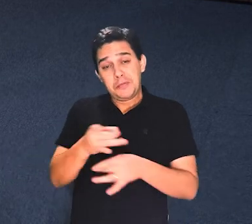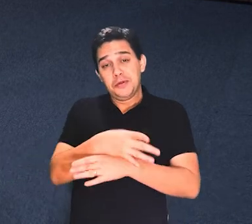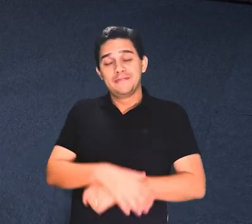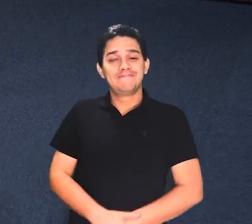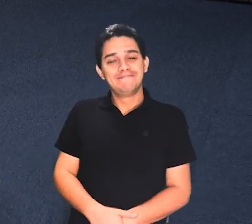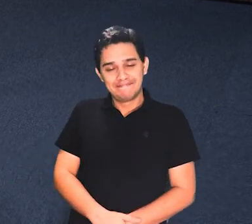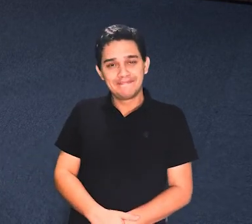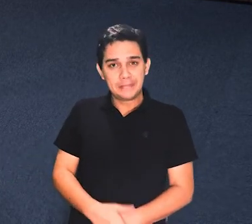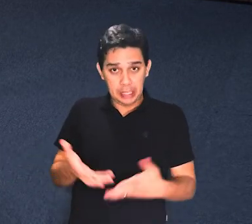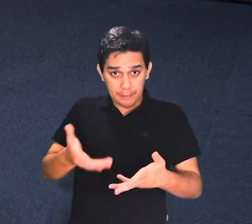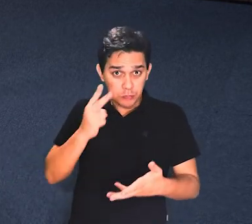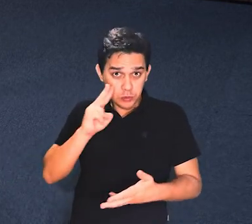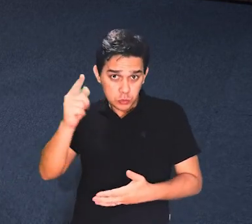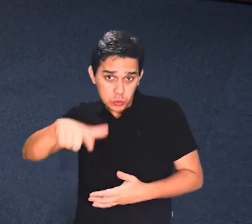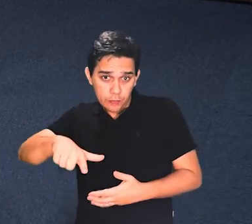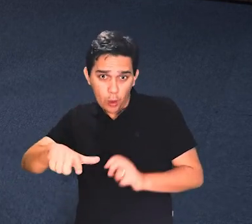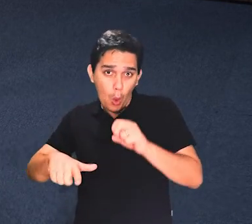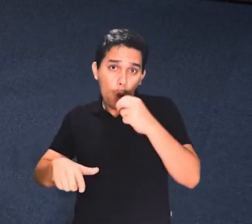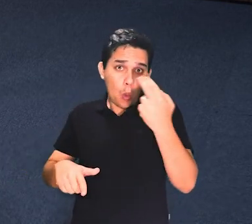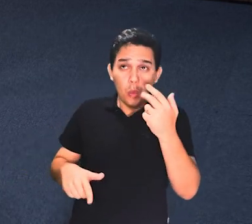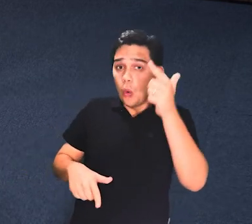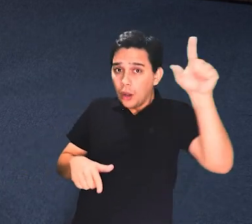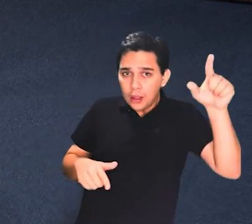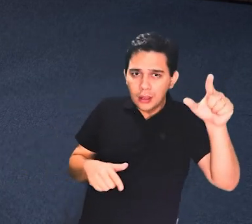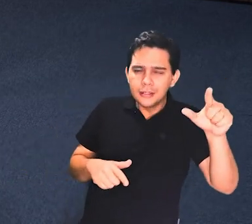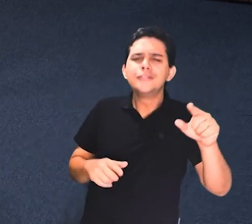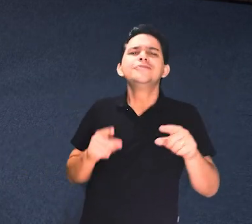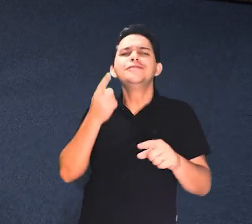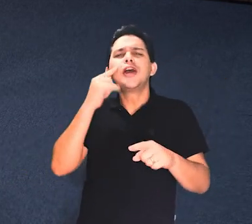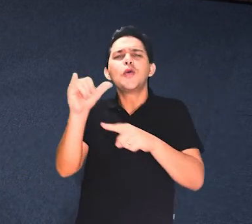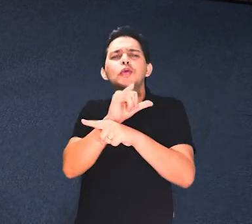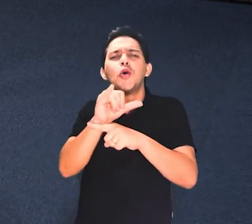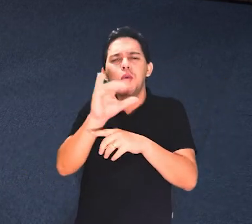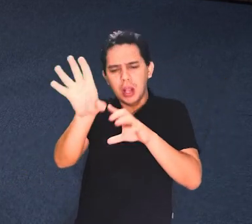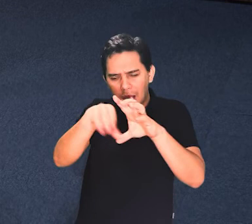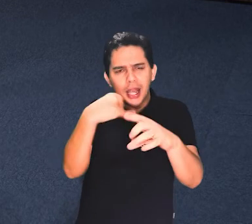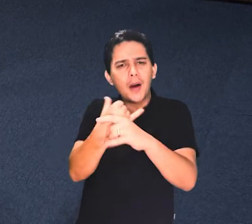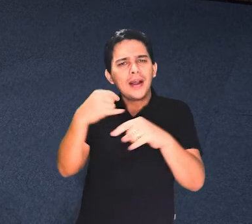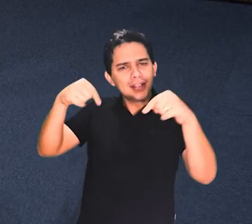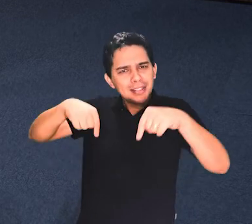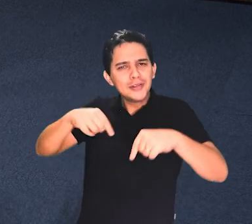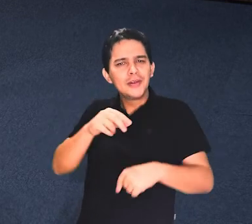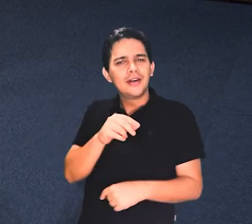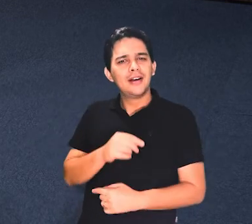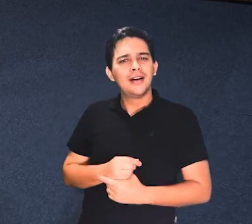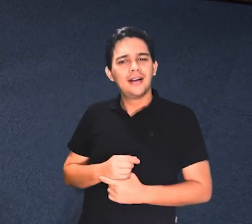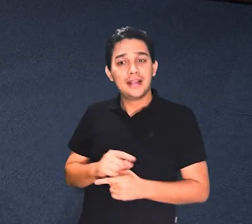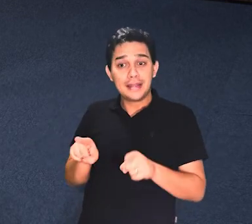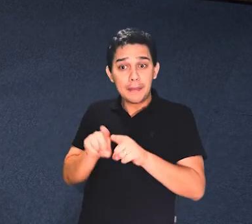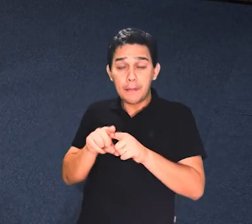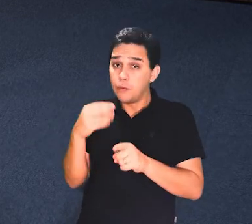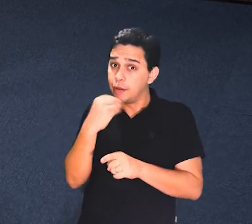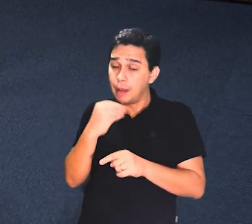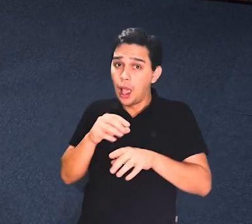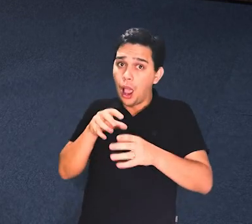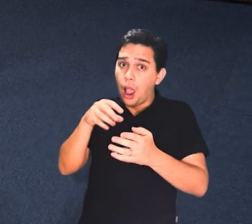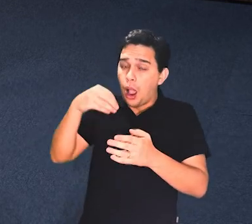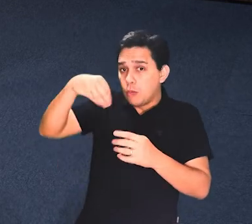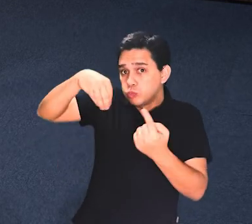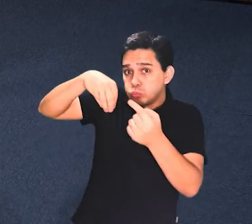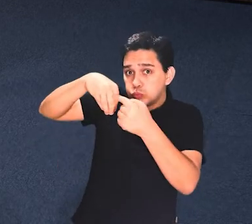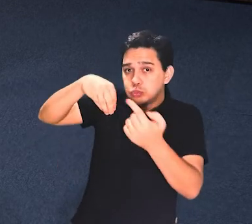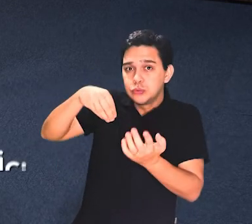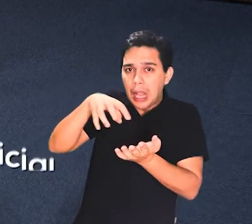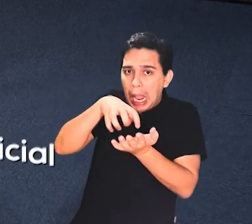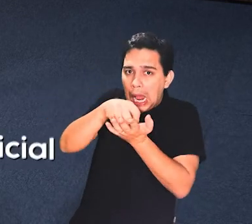ou outra edição, entre no canal do MPRJ no YouTube. Aproveite para se inscrever e ativar as notificações. Não deixe